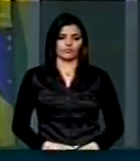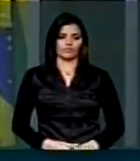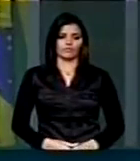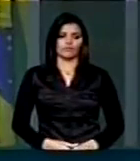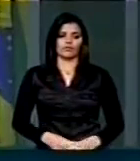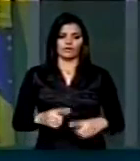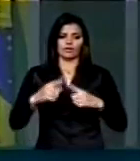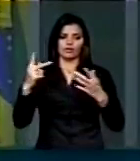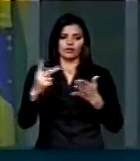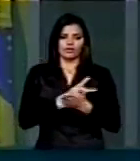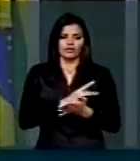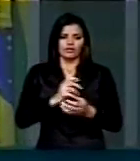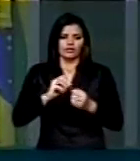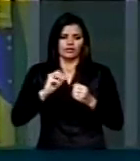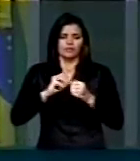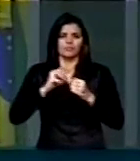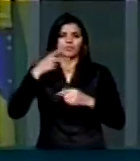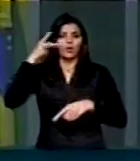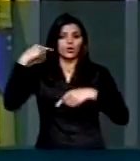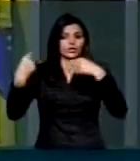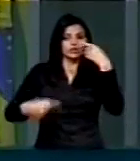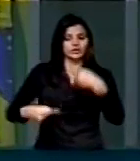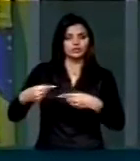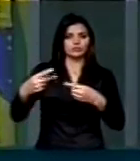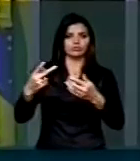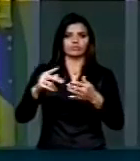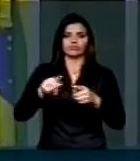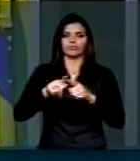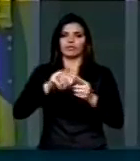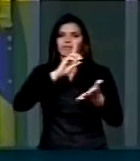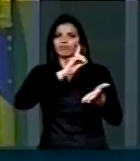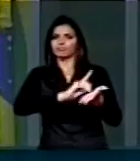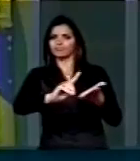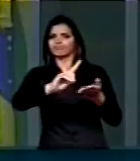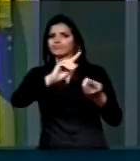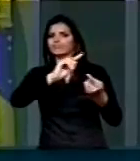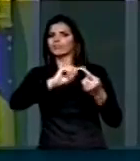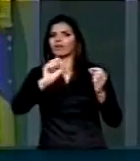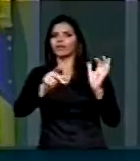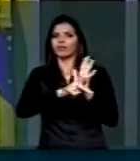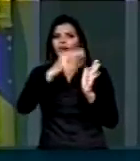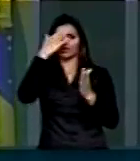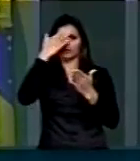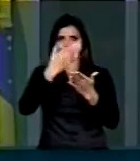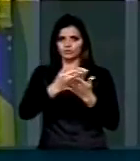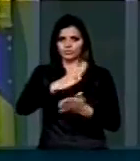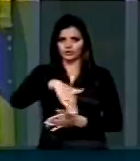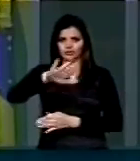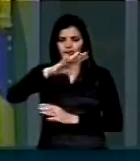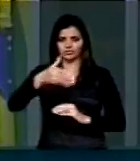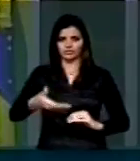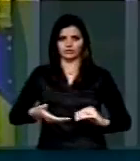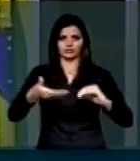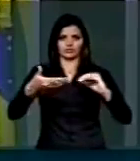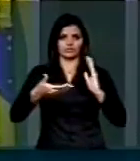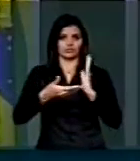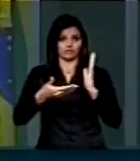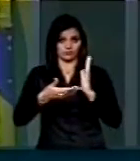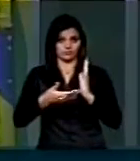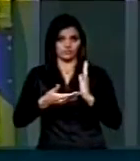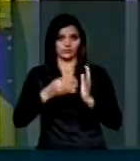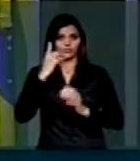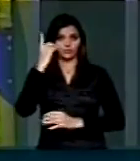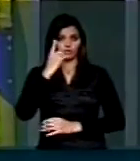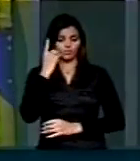praticada se transforma num fato político possível de ofender a imagem e a credibilidade legislativa.